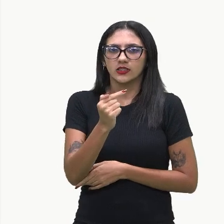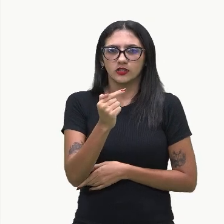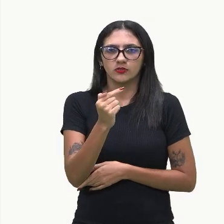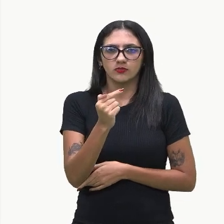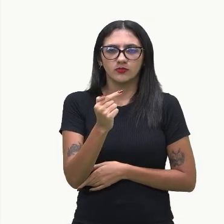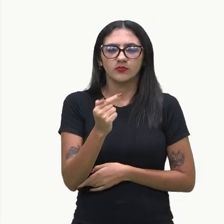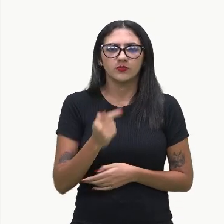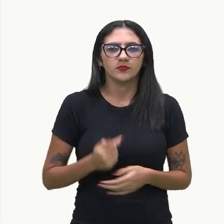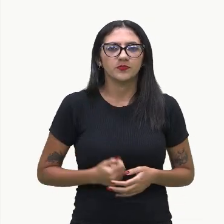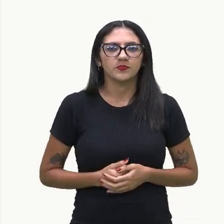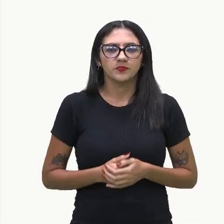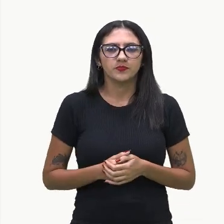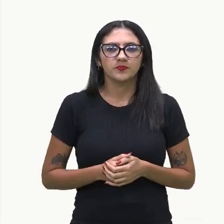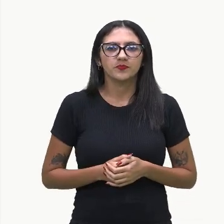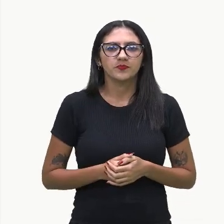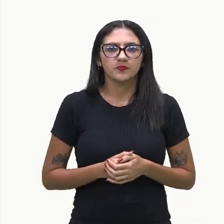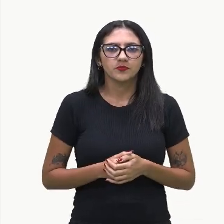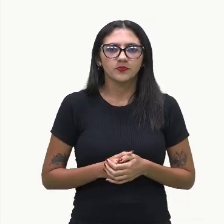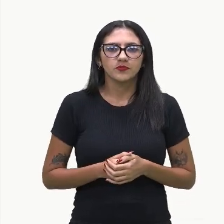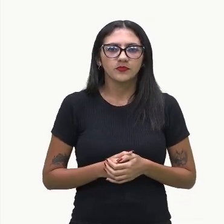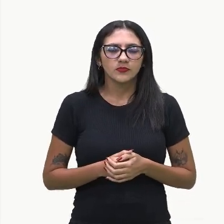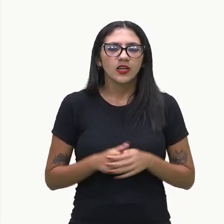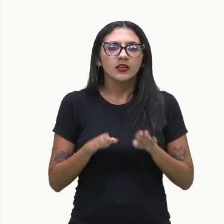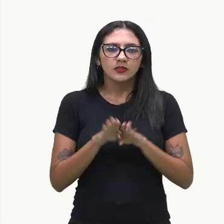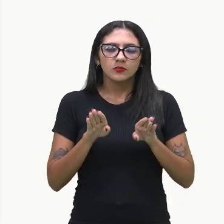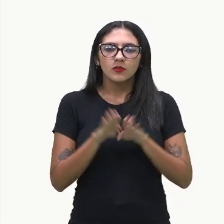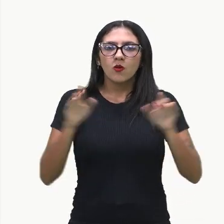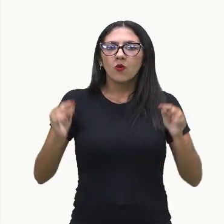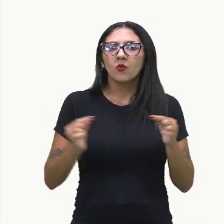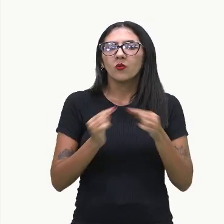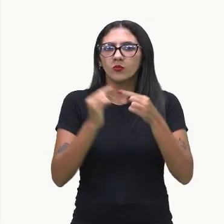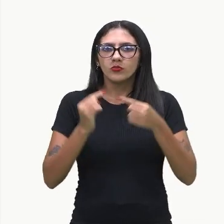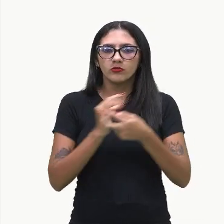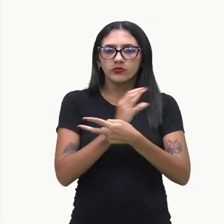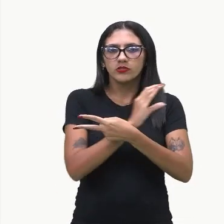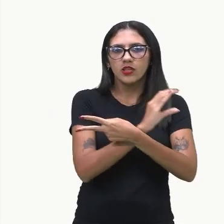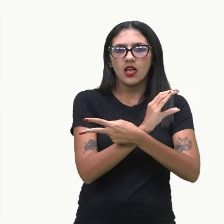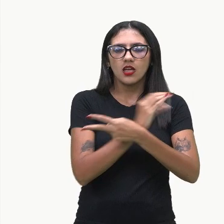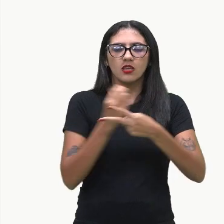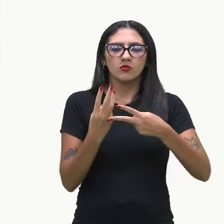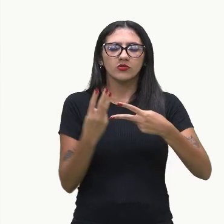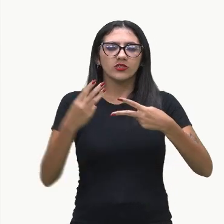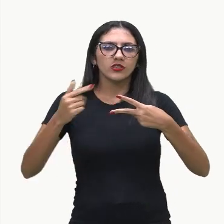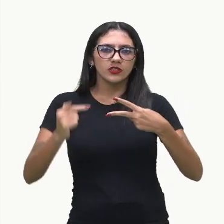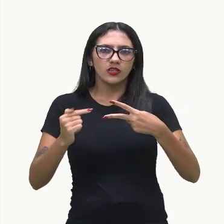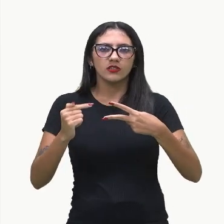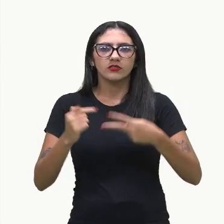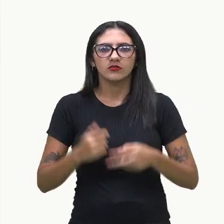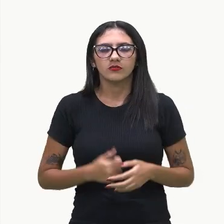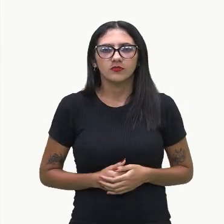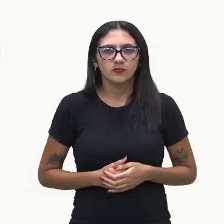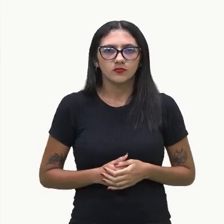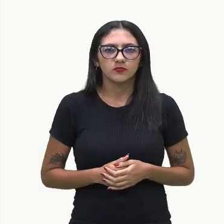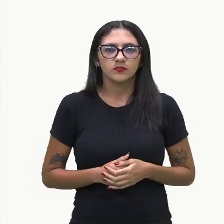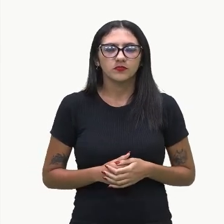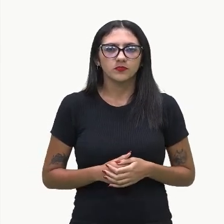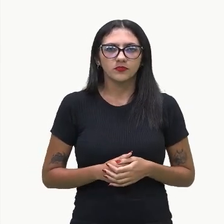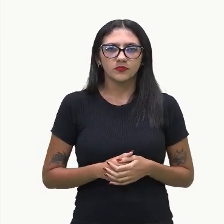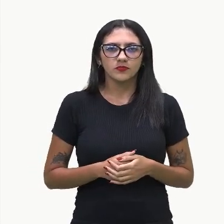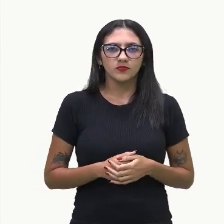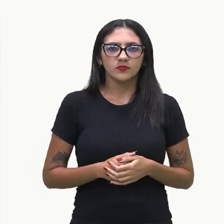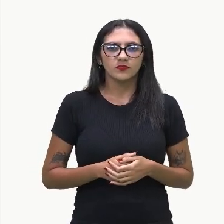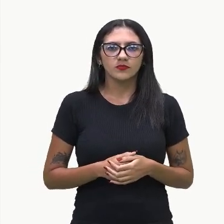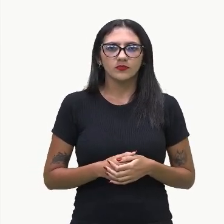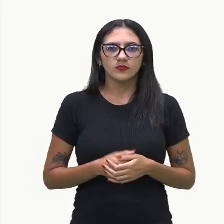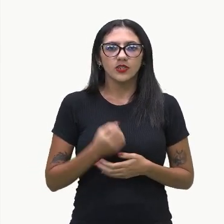ó. Serve tanto para o ângulo C quanto para o ângulo de 37 graus. Se eles têm esse vértice